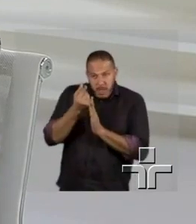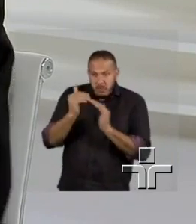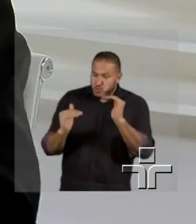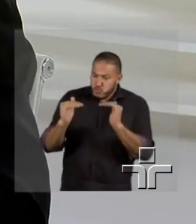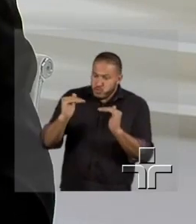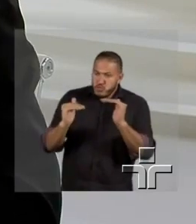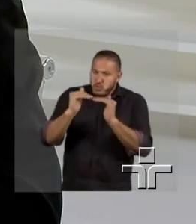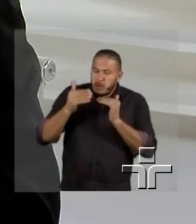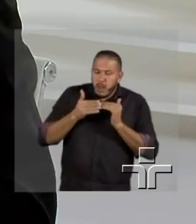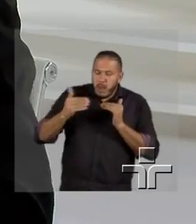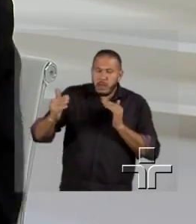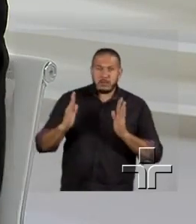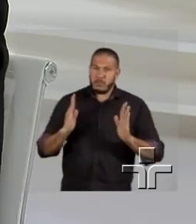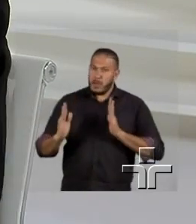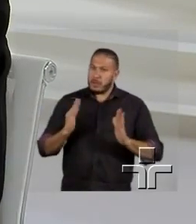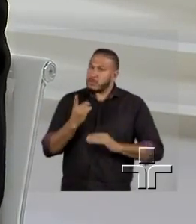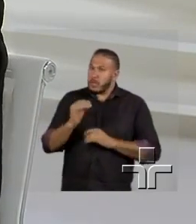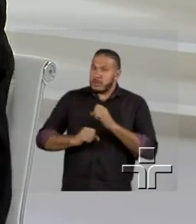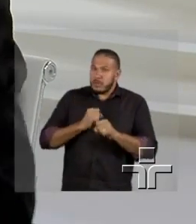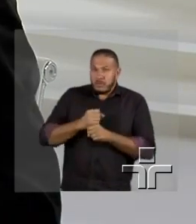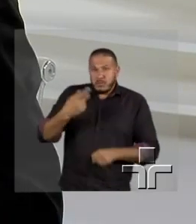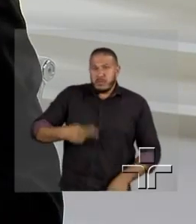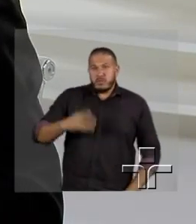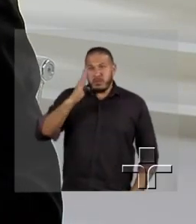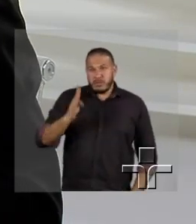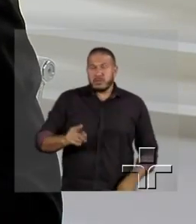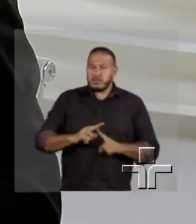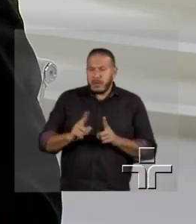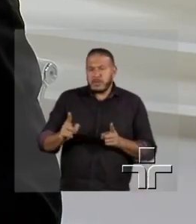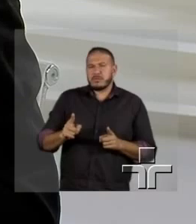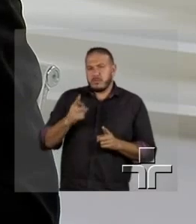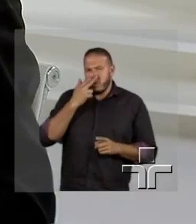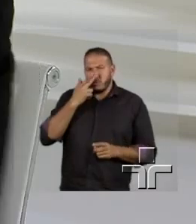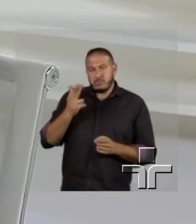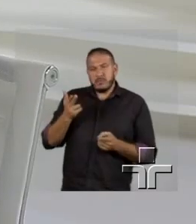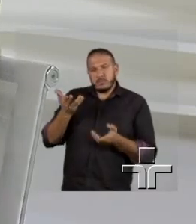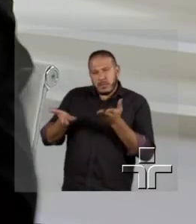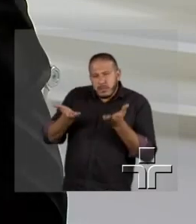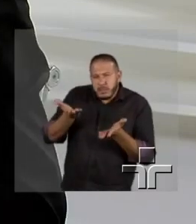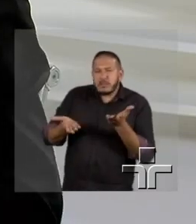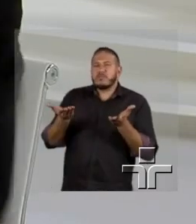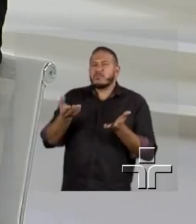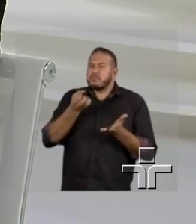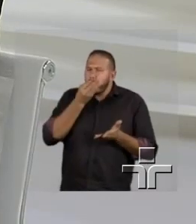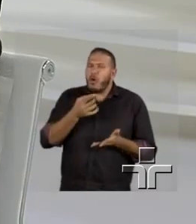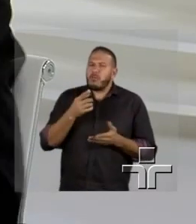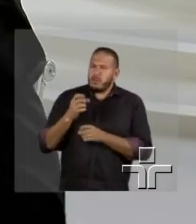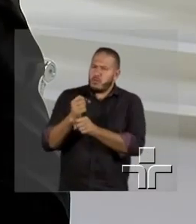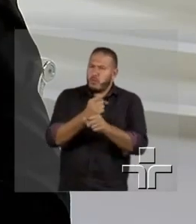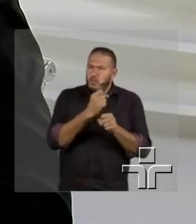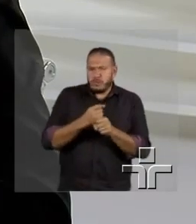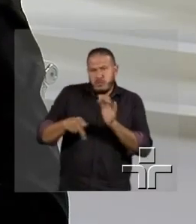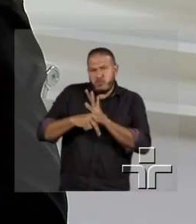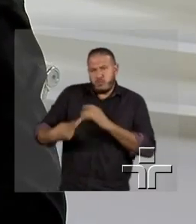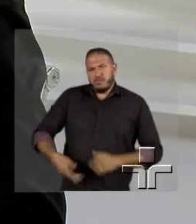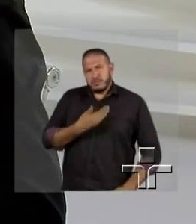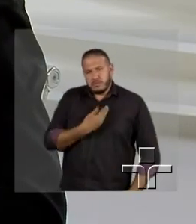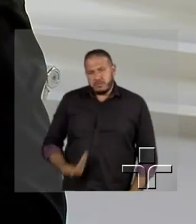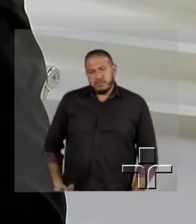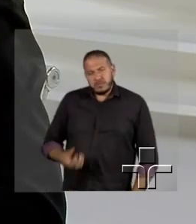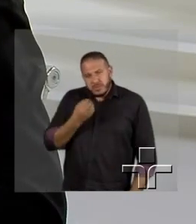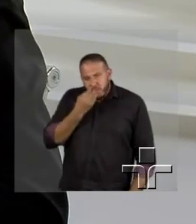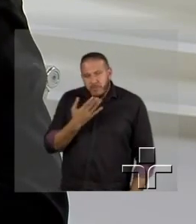destaques positivos aí e agora há pouco, para melhor contextualizar uma recente declaração sua, o senhor quis frisar que